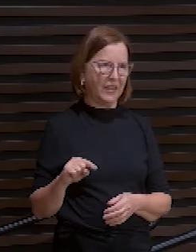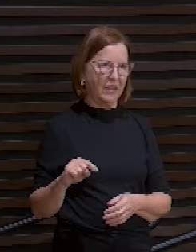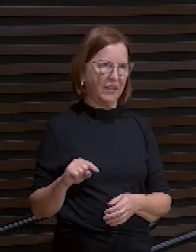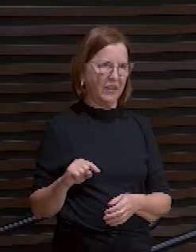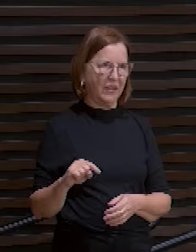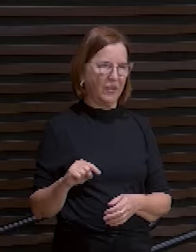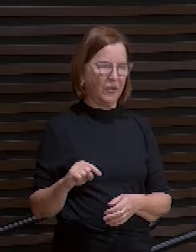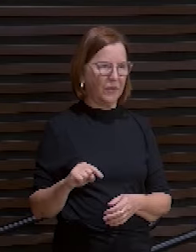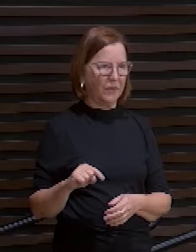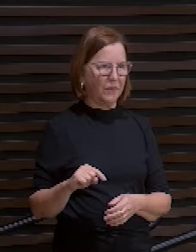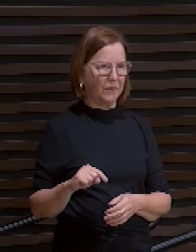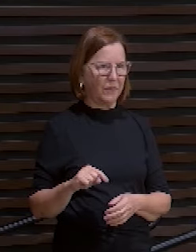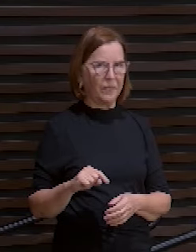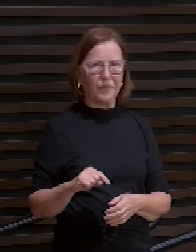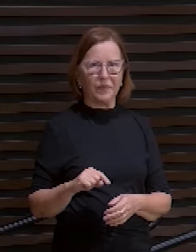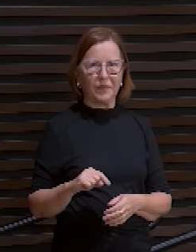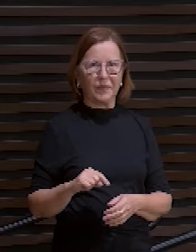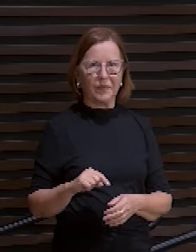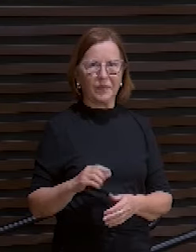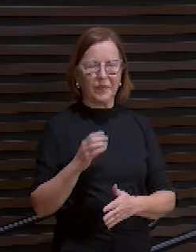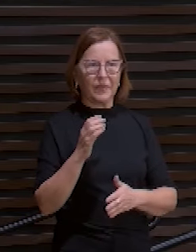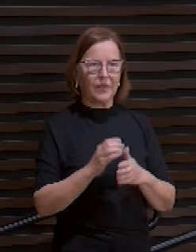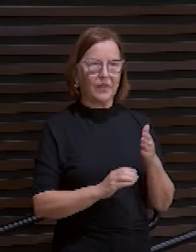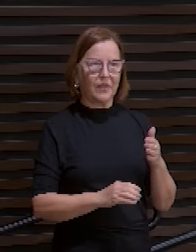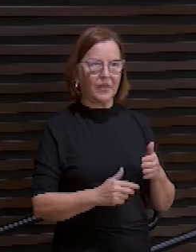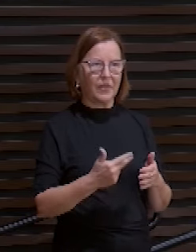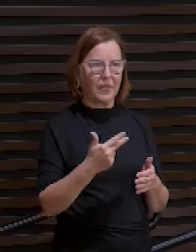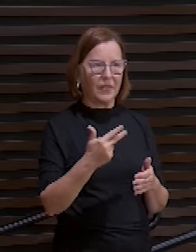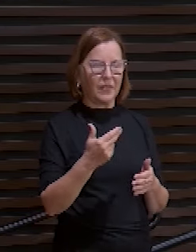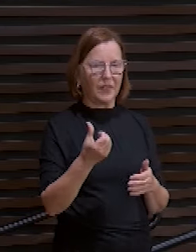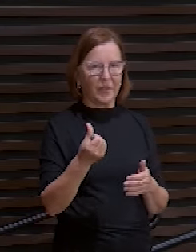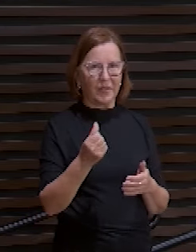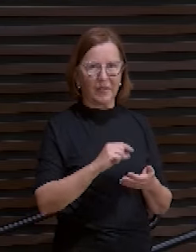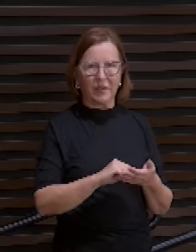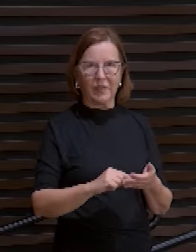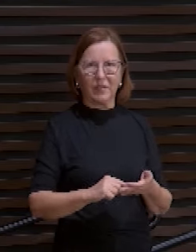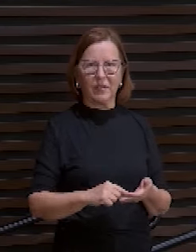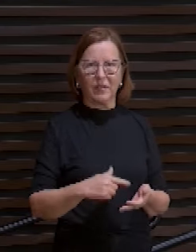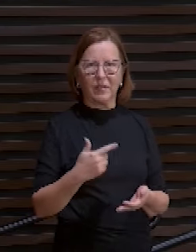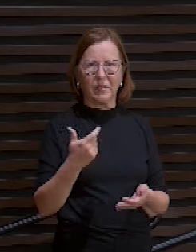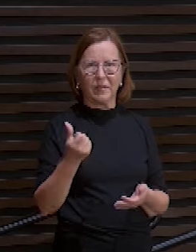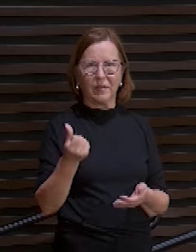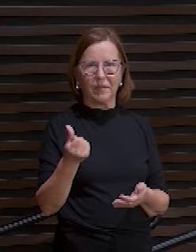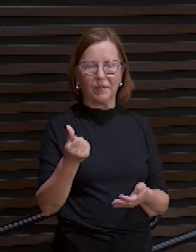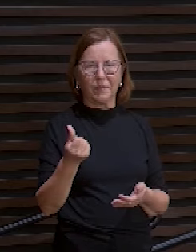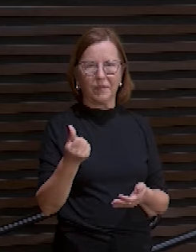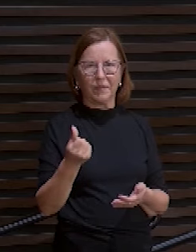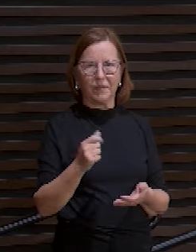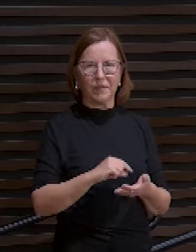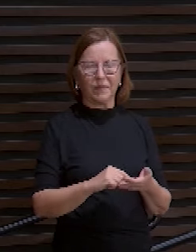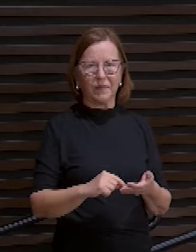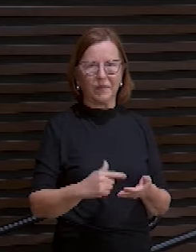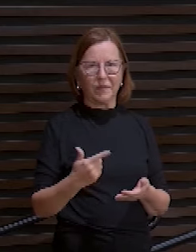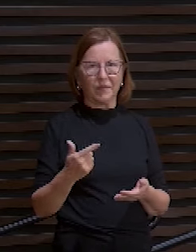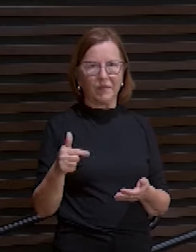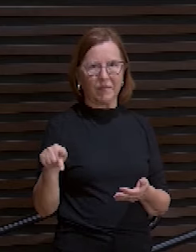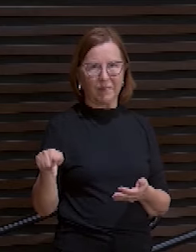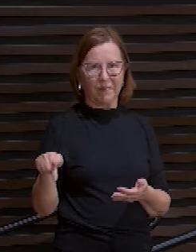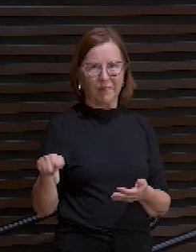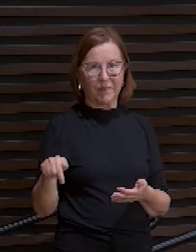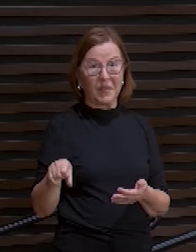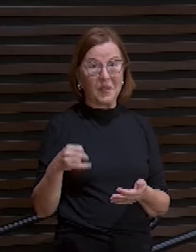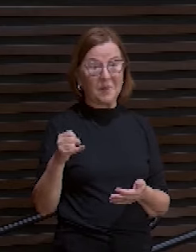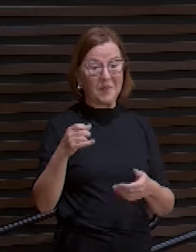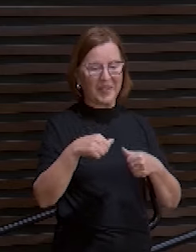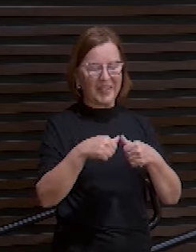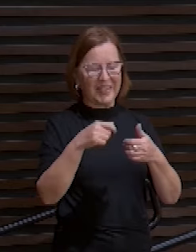texto para nós Ezequiel 36 26 e 27 é importante esse texto para